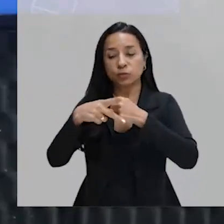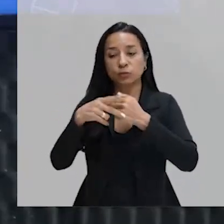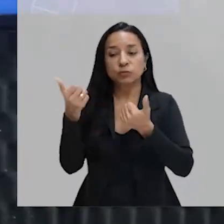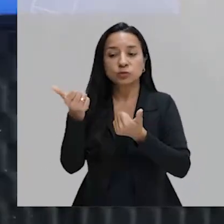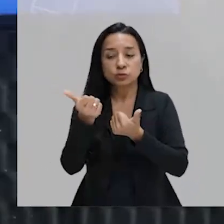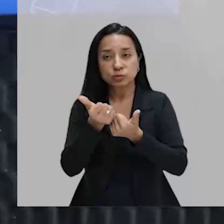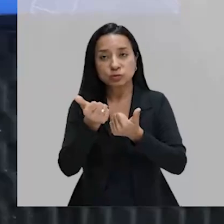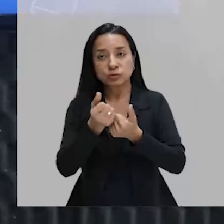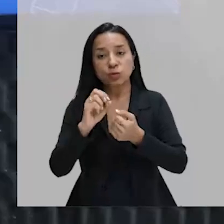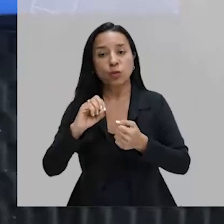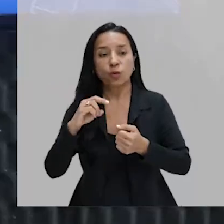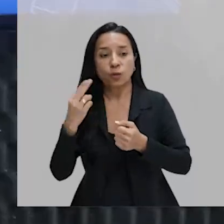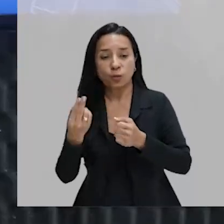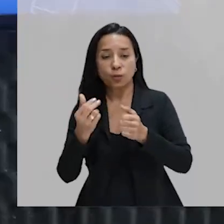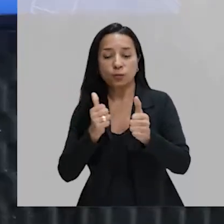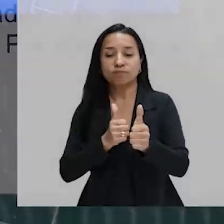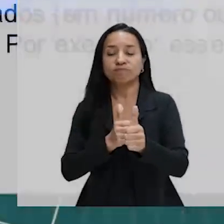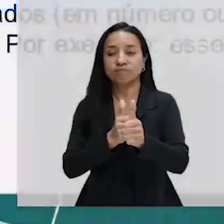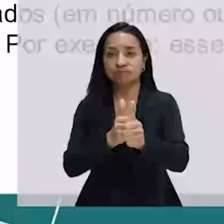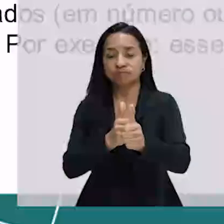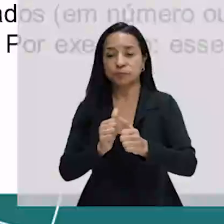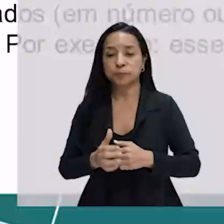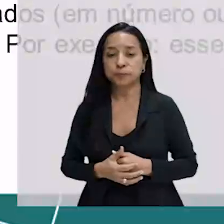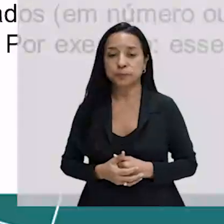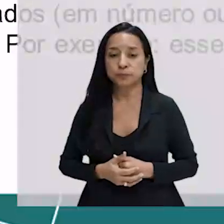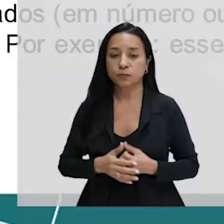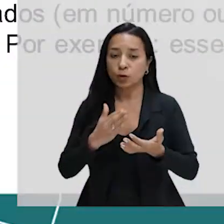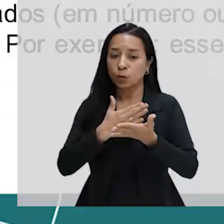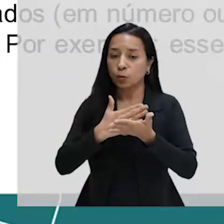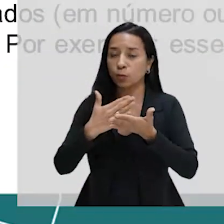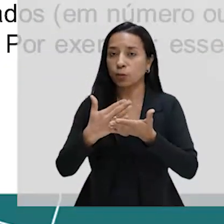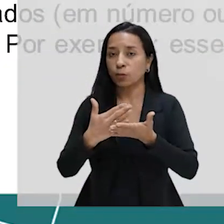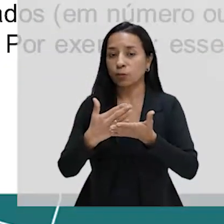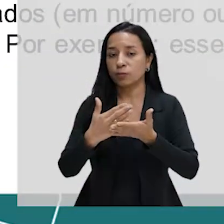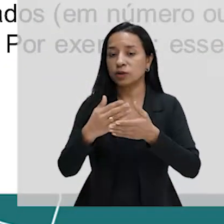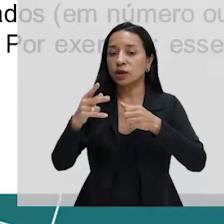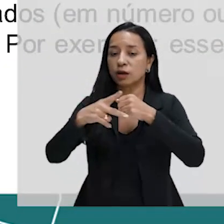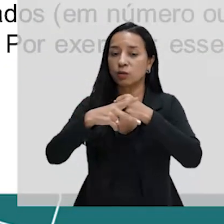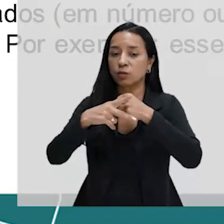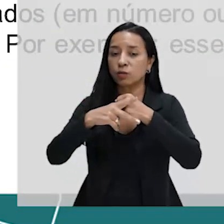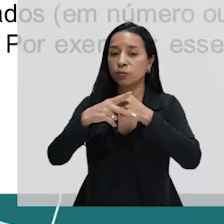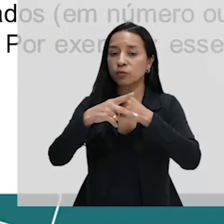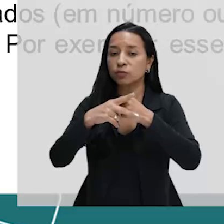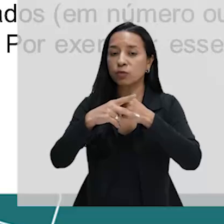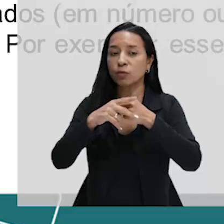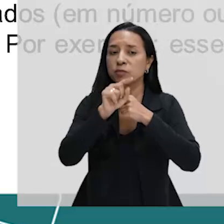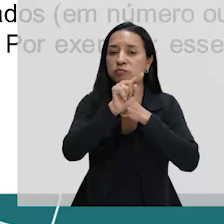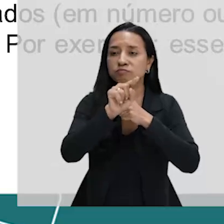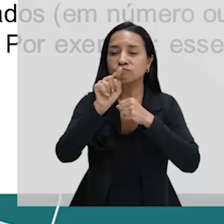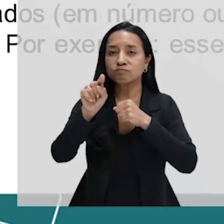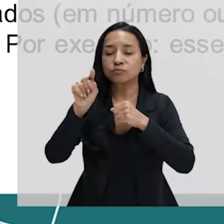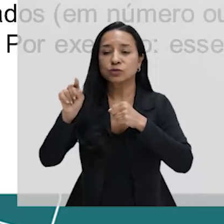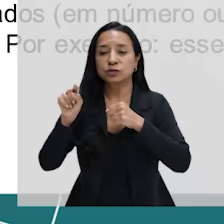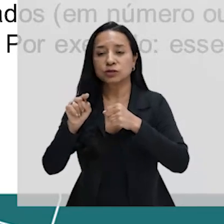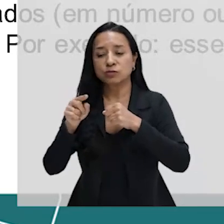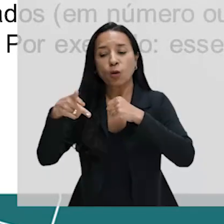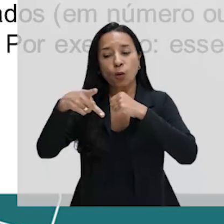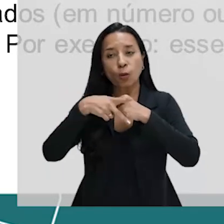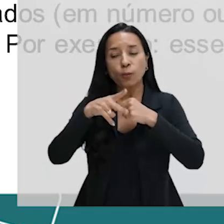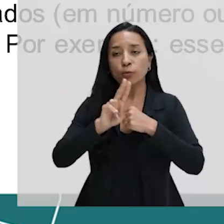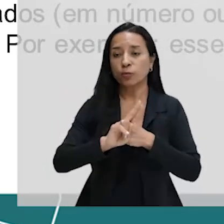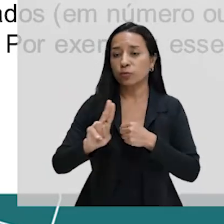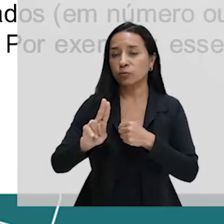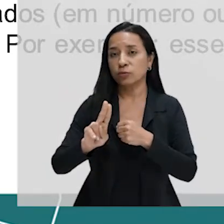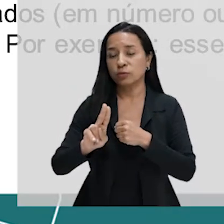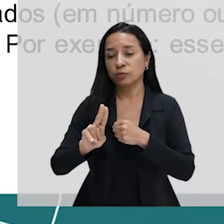ou mesmo acompanhar. Então vamos começar com o pronome demonstrativo. Pelo próprio nome, né, a gente já consegue ter